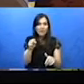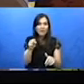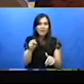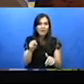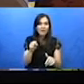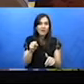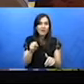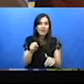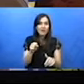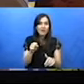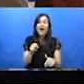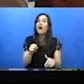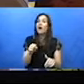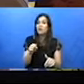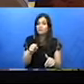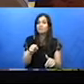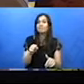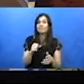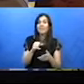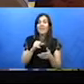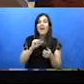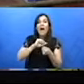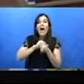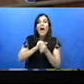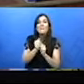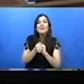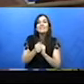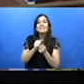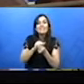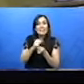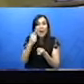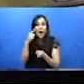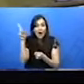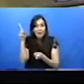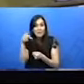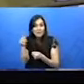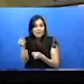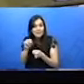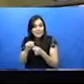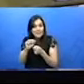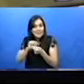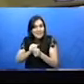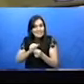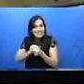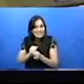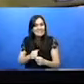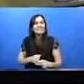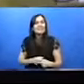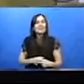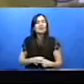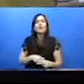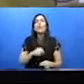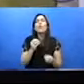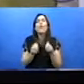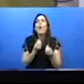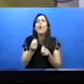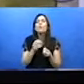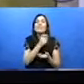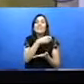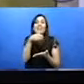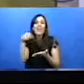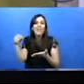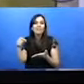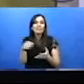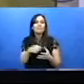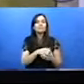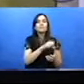nós fizemos a marcação, a massinha. Olha a professora fazendo a massinha. Vamos construir a palavra massinha?